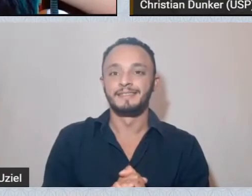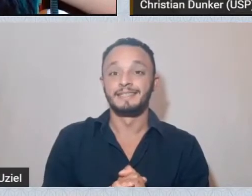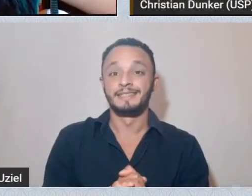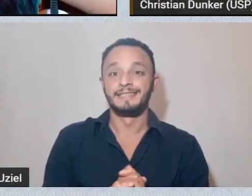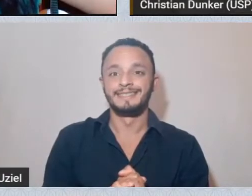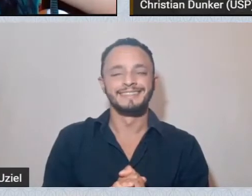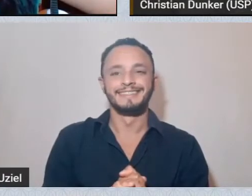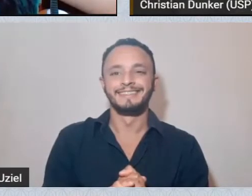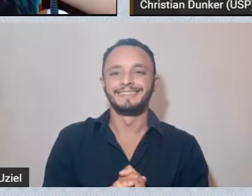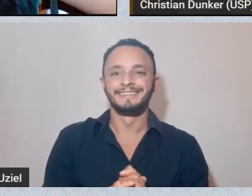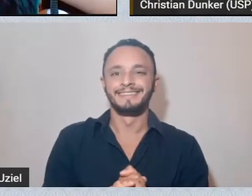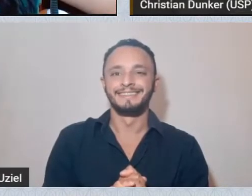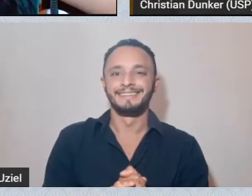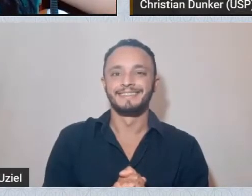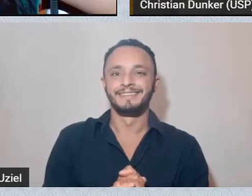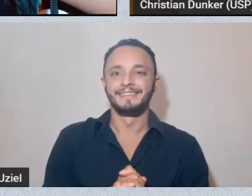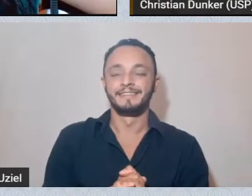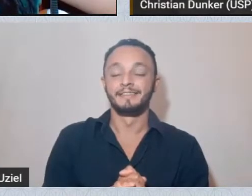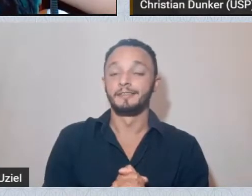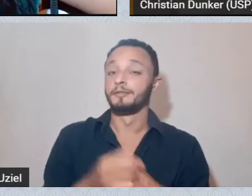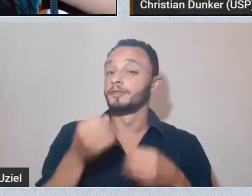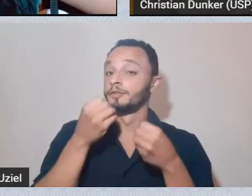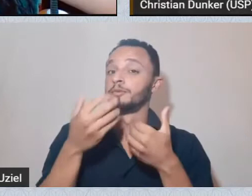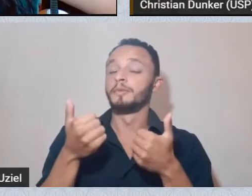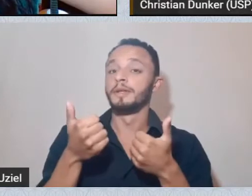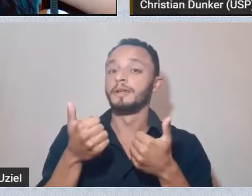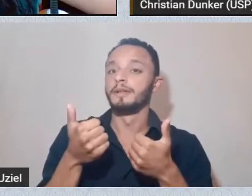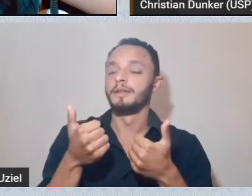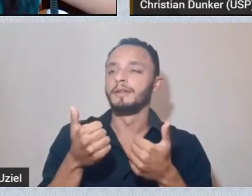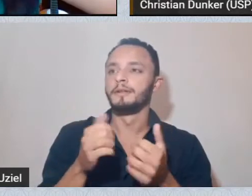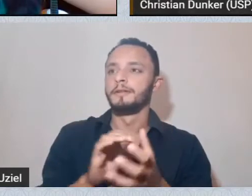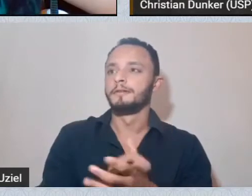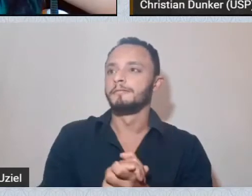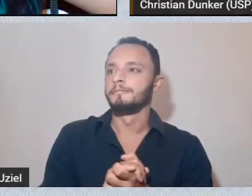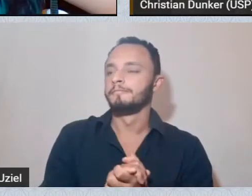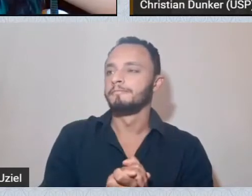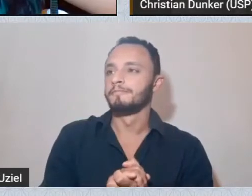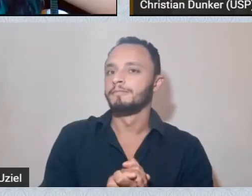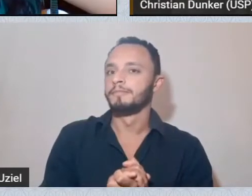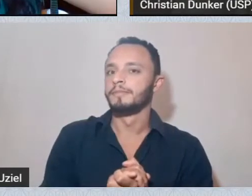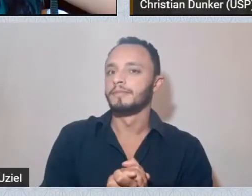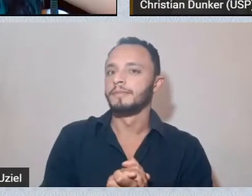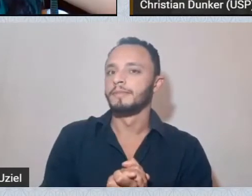Não, né, gente? Ouço bem, não tem... Ouço, eu ouço. Você me ouve?